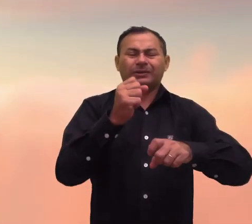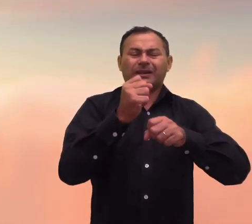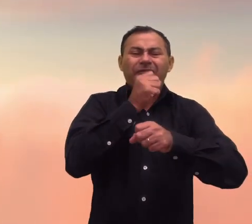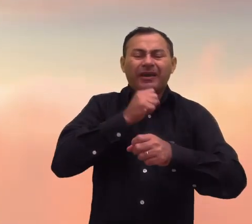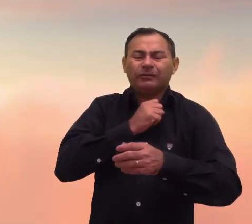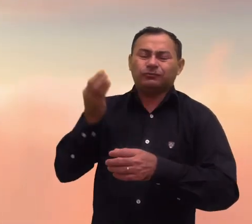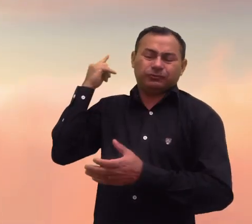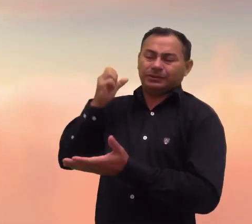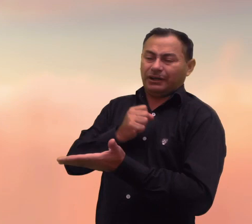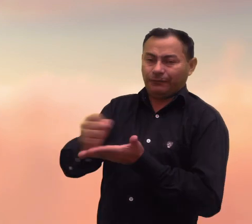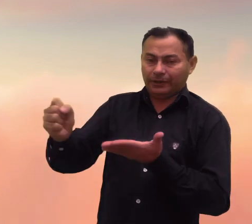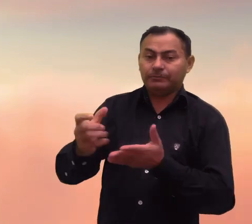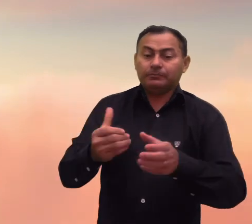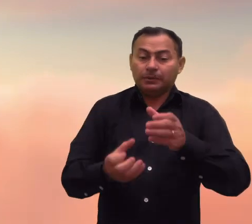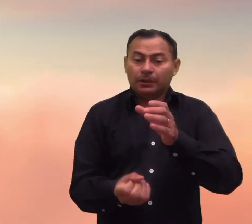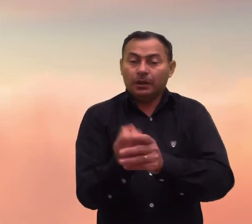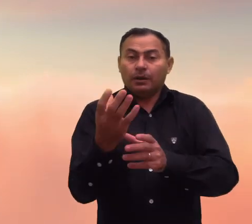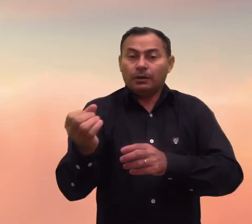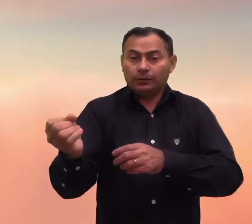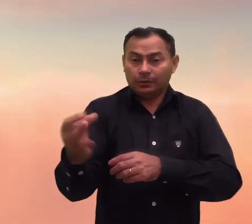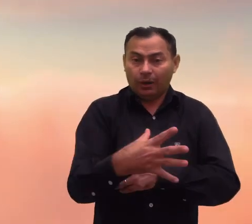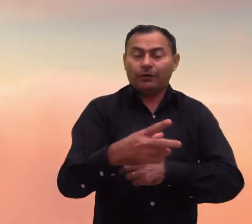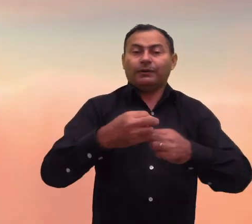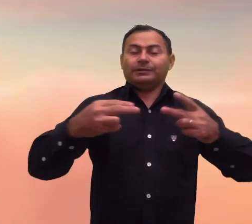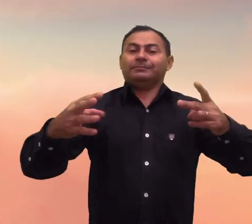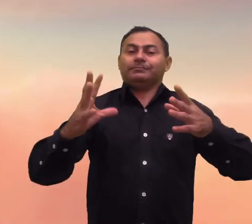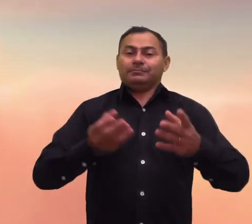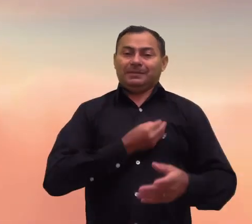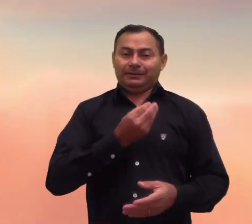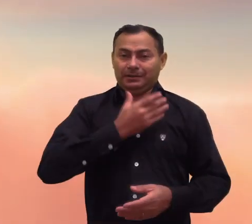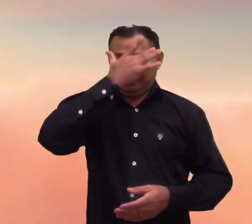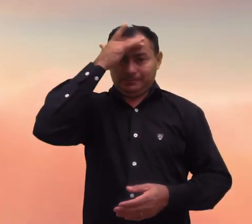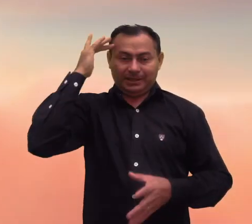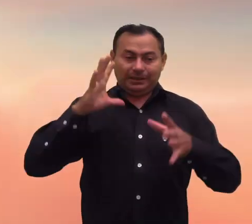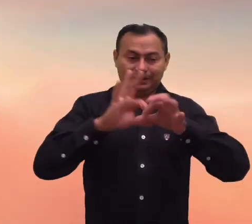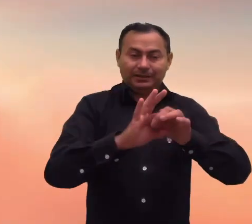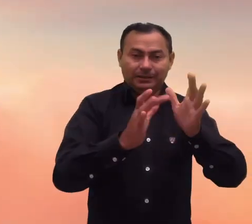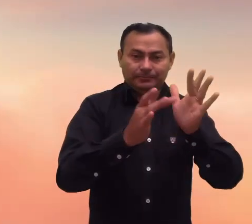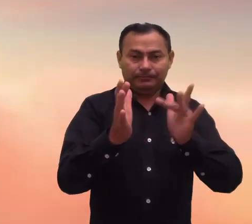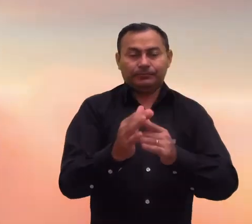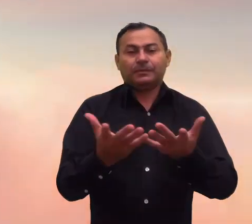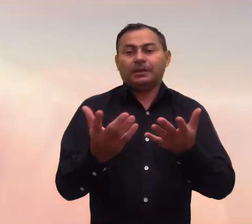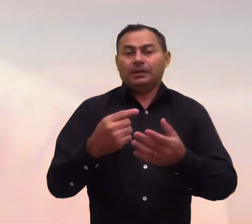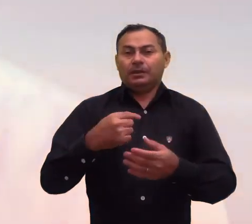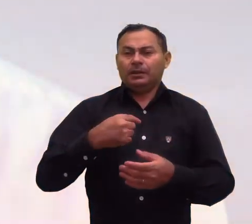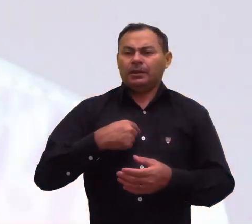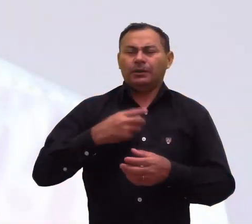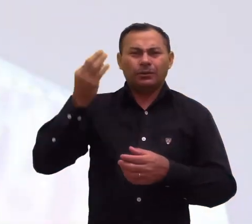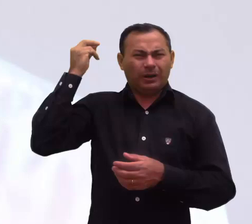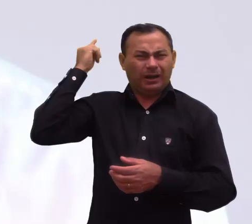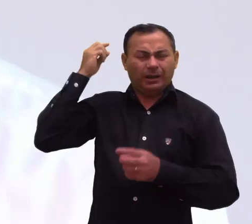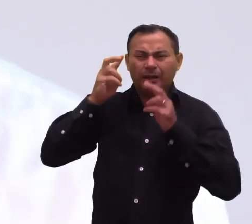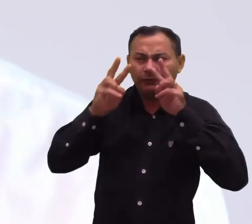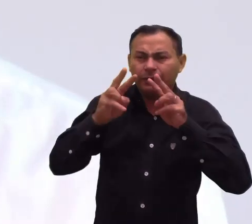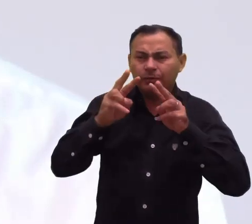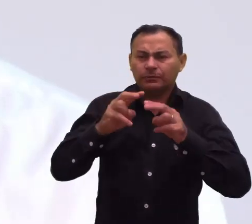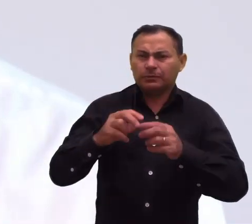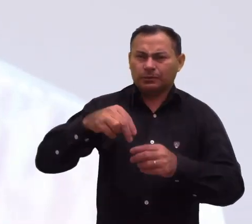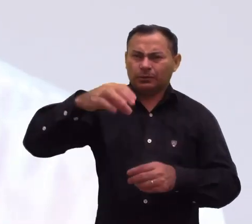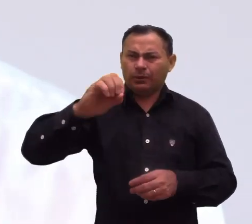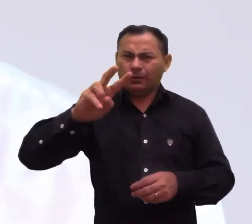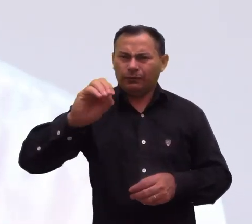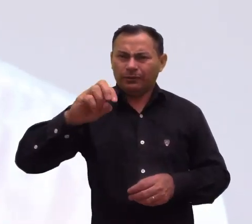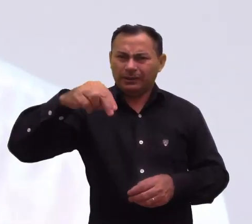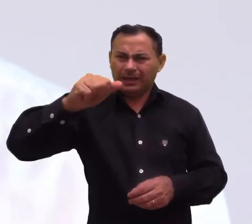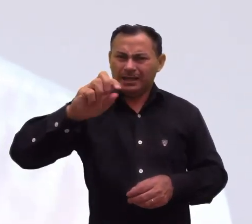coisas antigas já passaram, eis que surgiram coisas novas. Durante anos, quando eu ouvia sobre